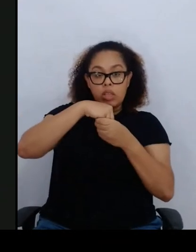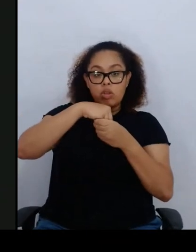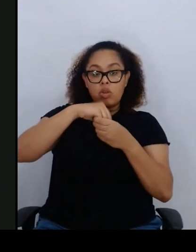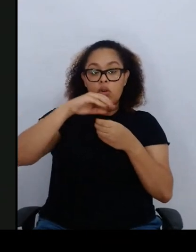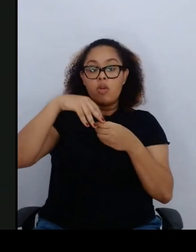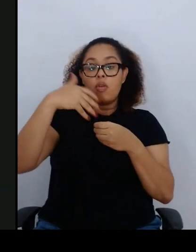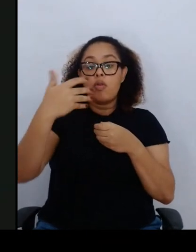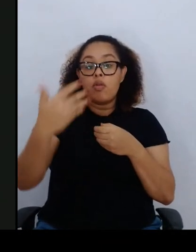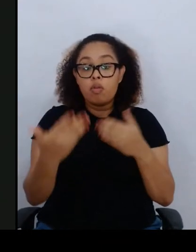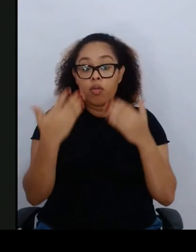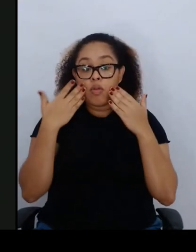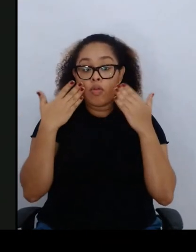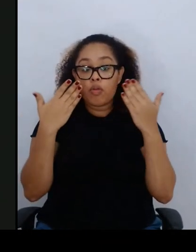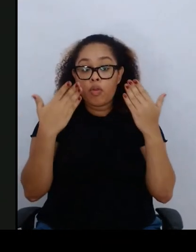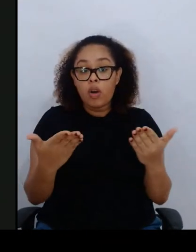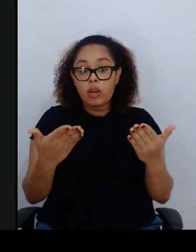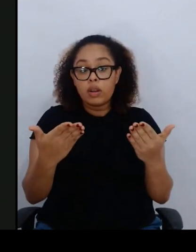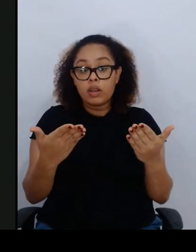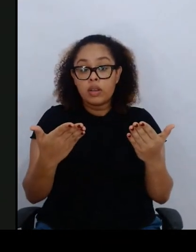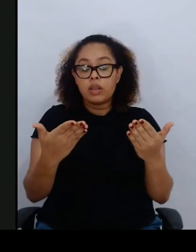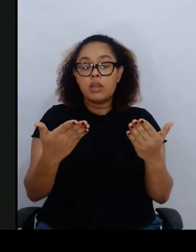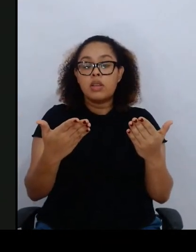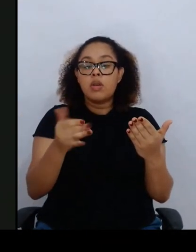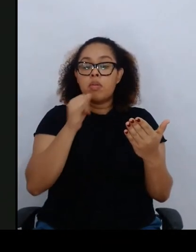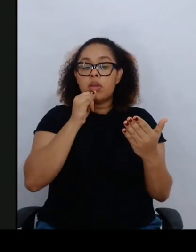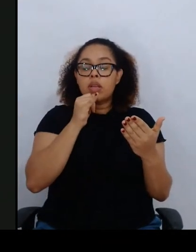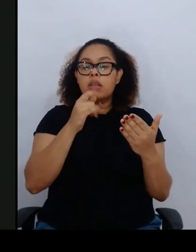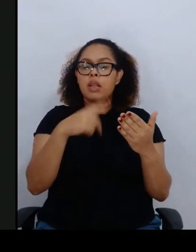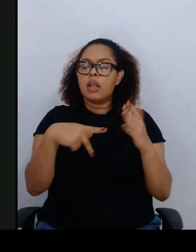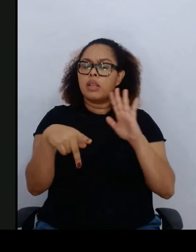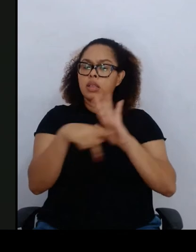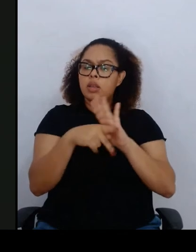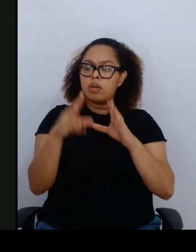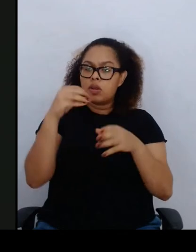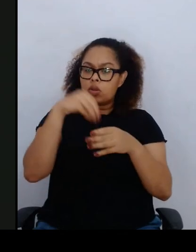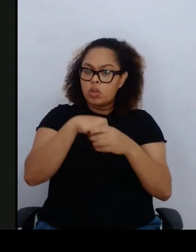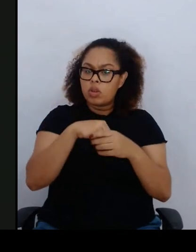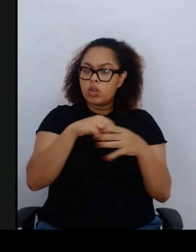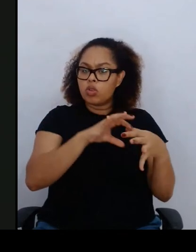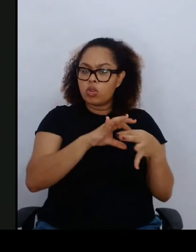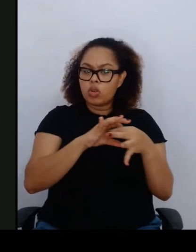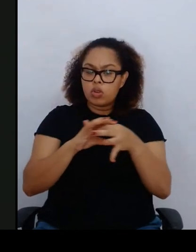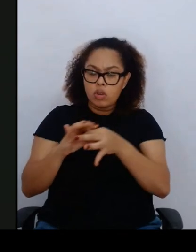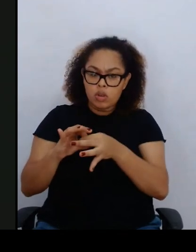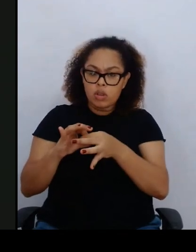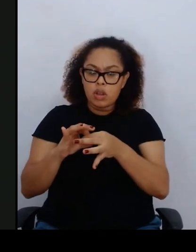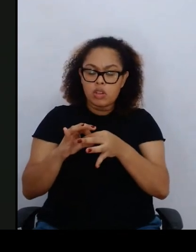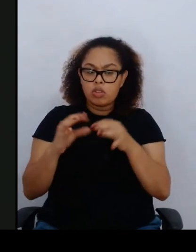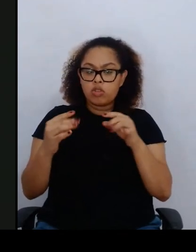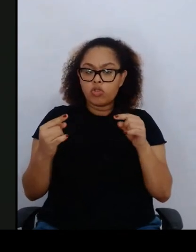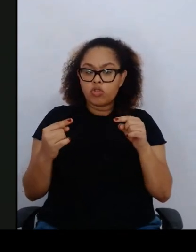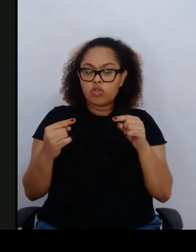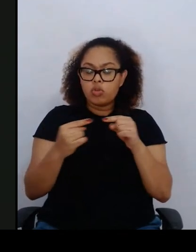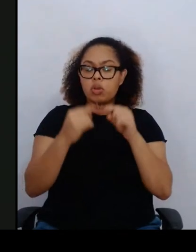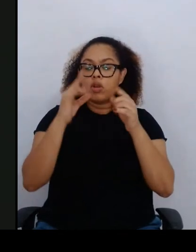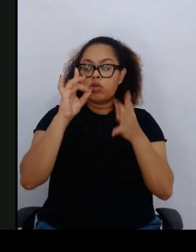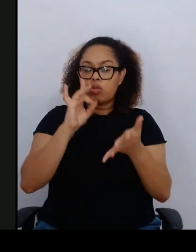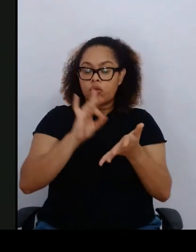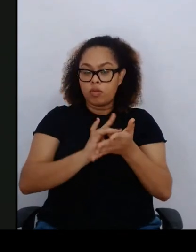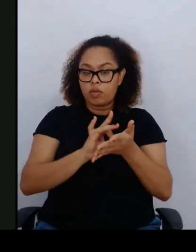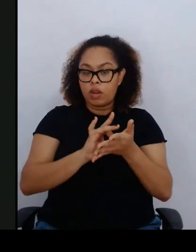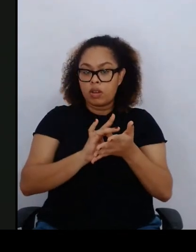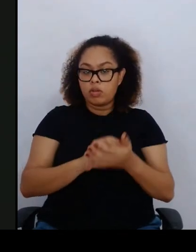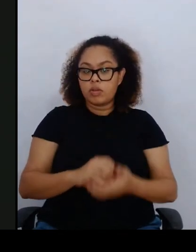é amplamente orientalista mas também enraizado em um contato Genuíno e para os